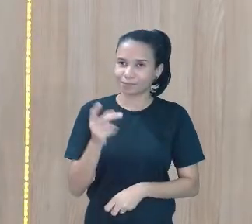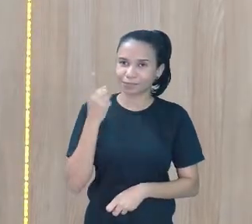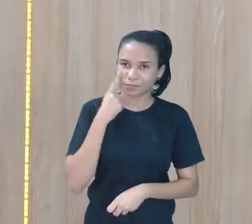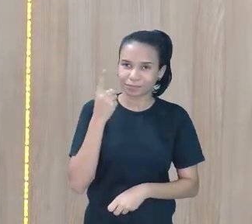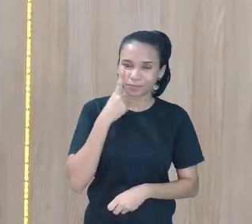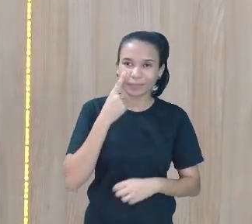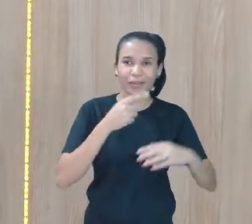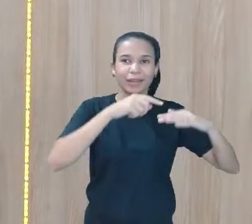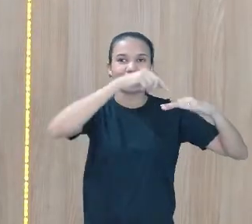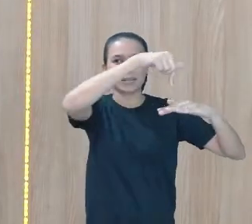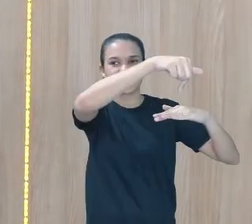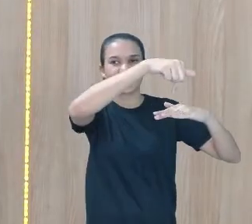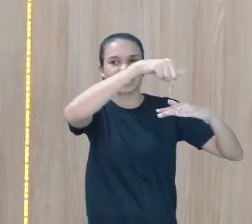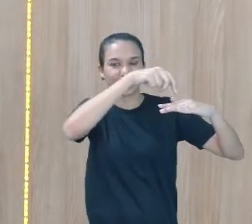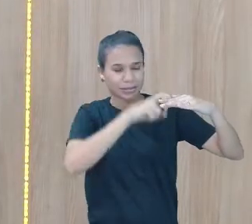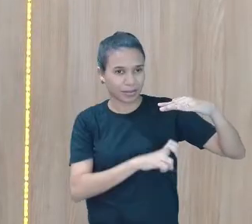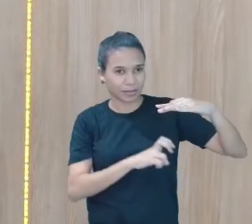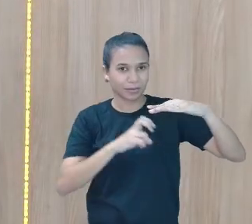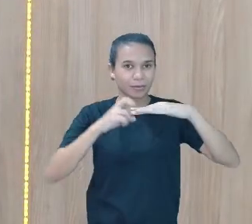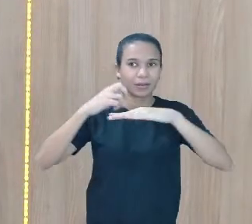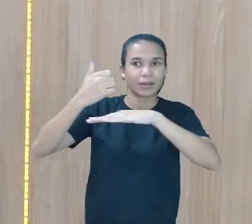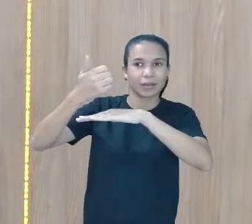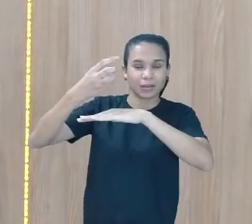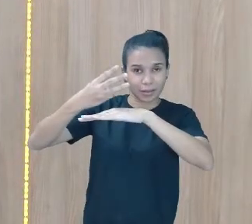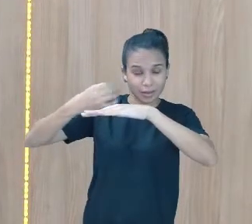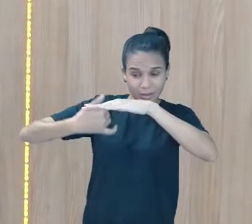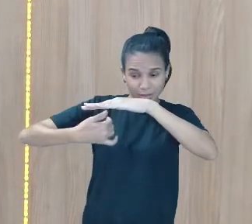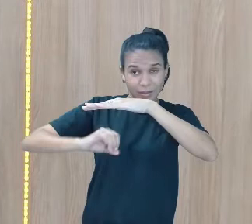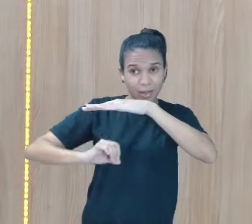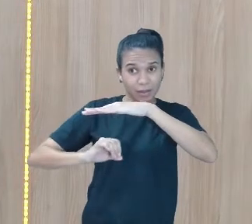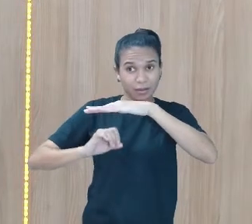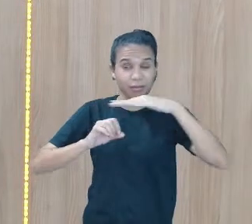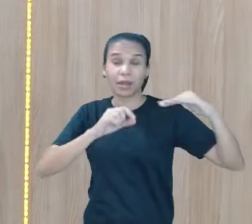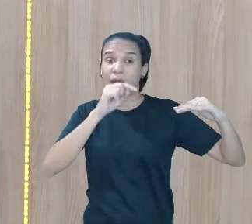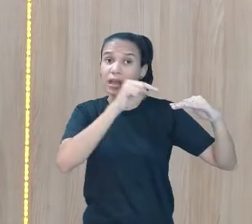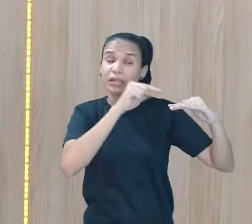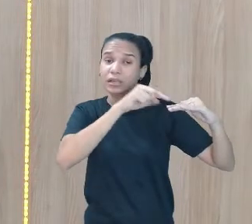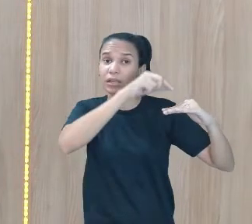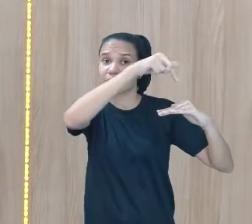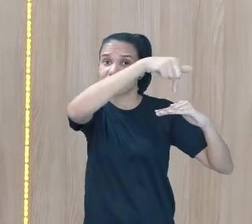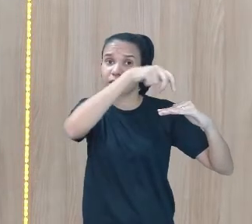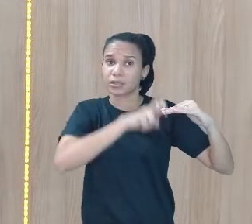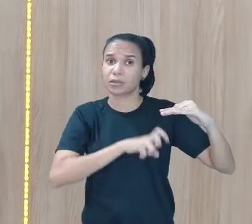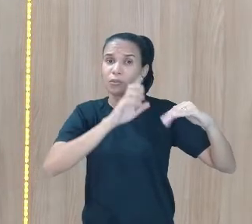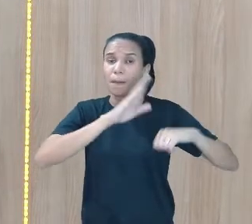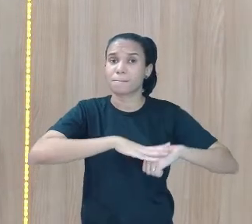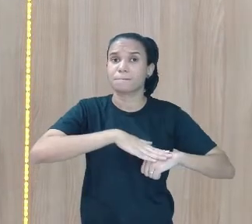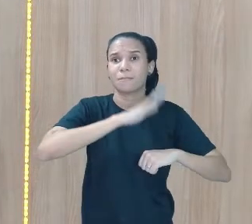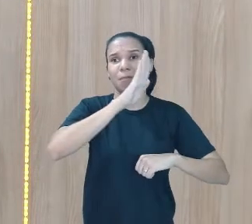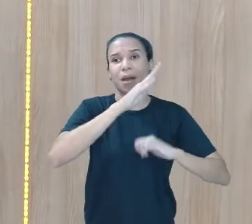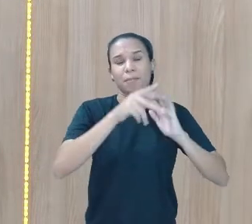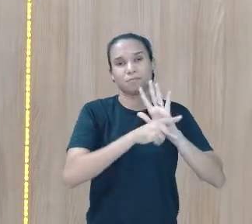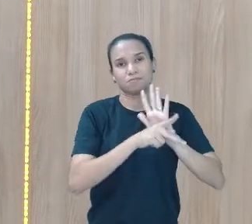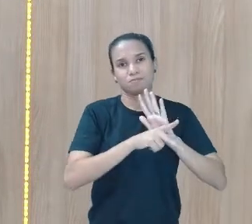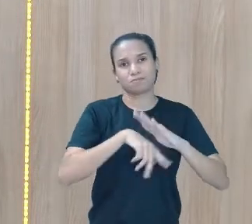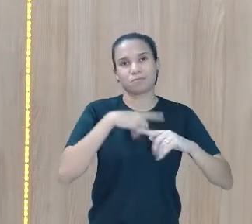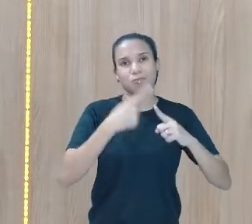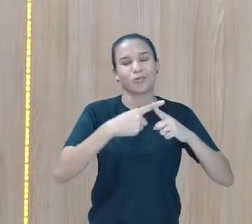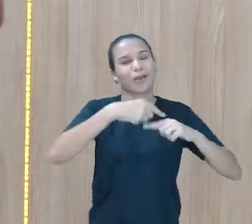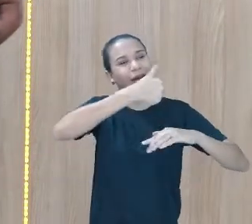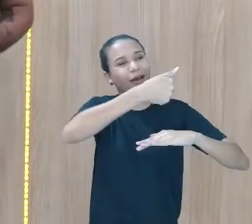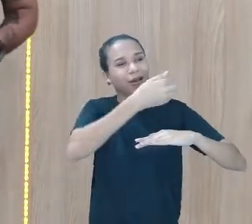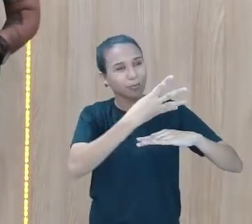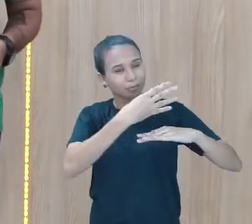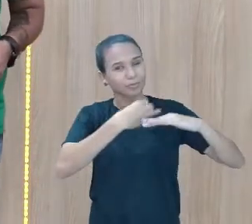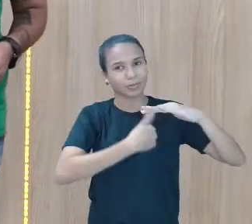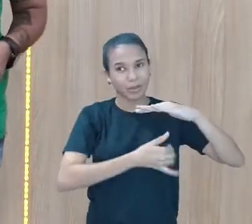seja, 7 sobre 5 comparado com 13 sobre 10, a gente viu que 7 sobre 5 é 14 sobre 10.